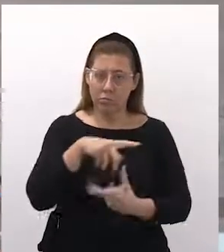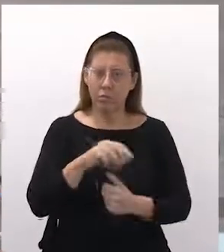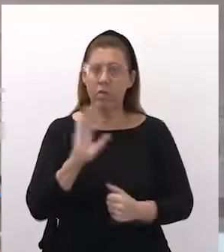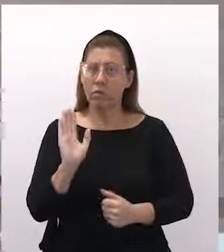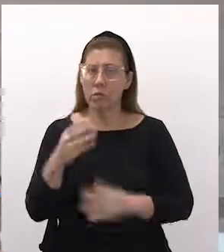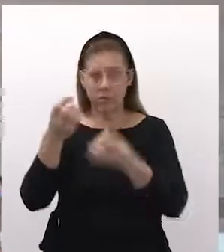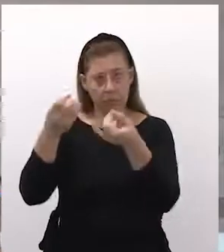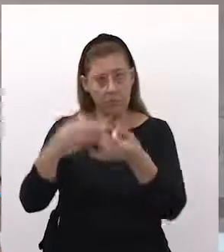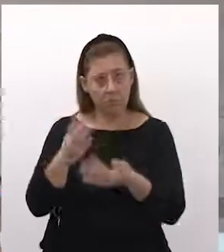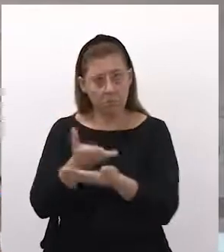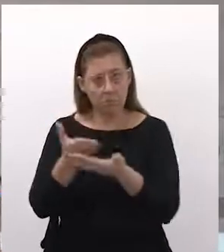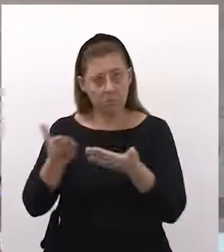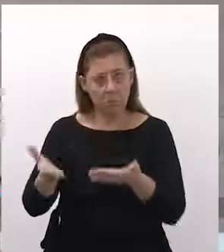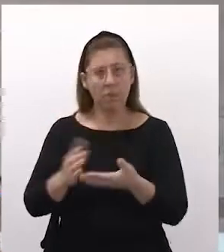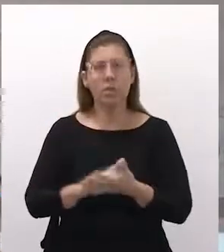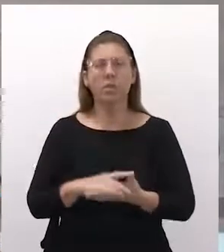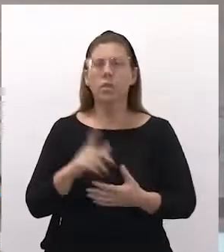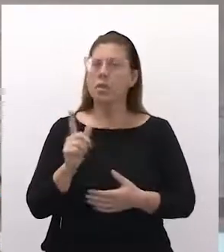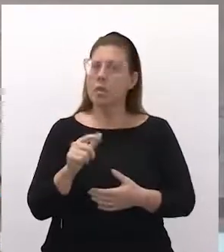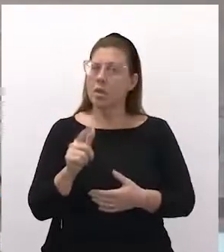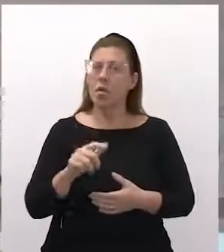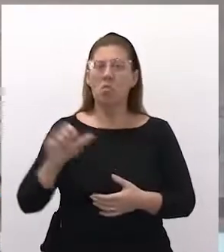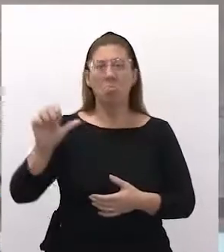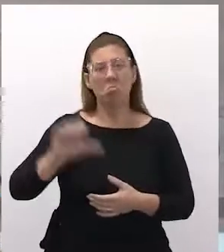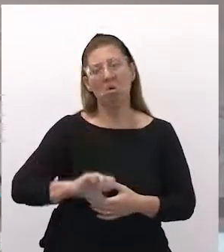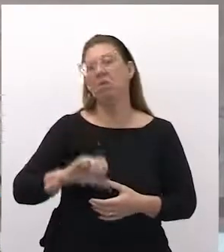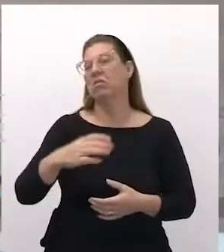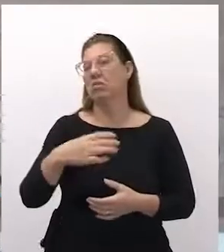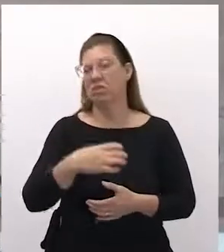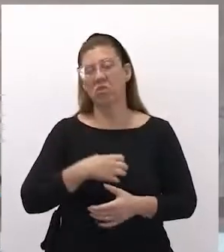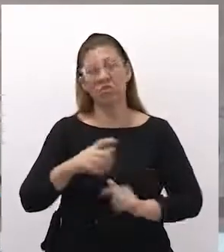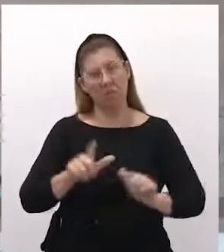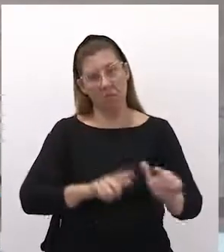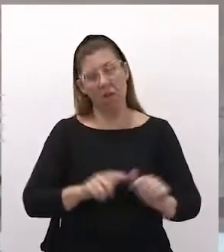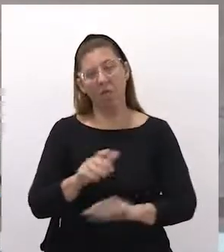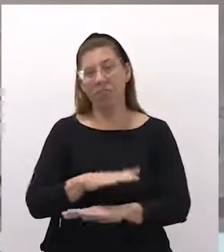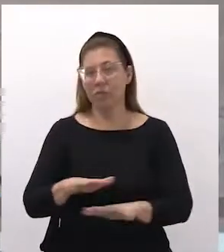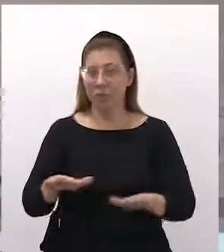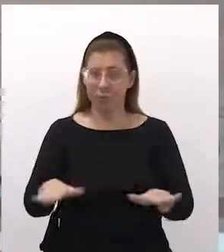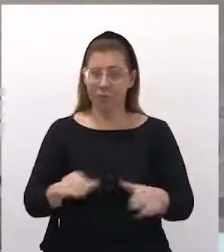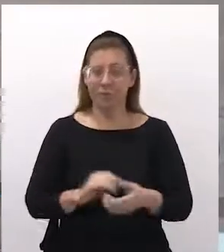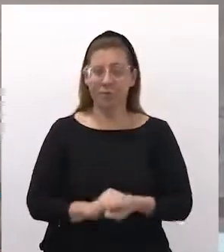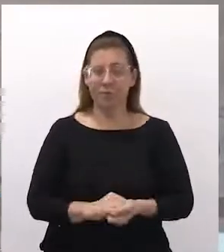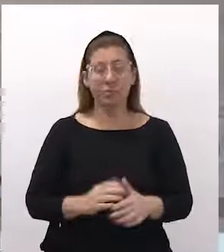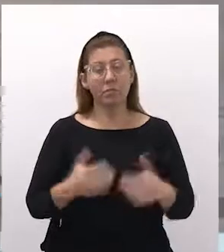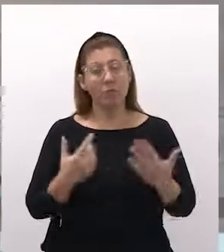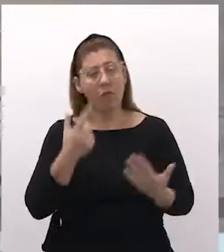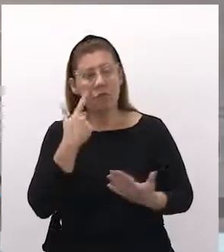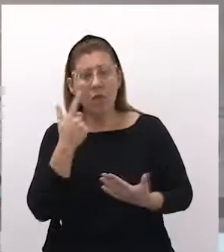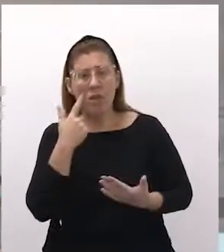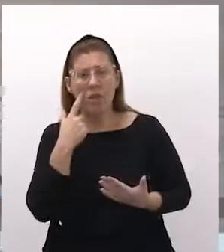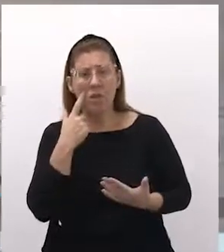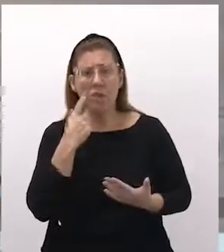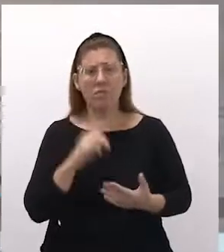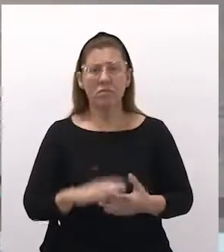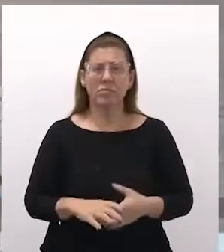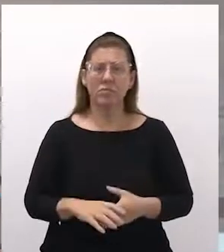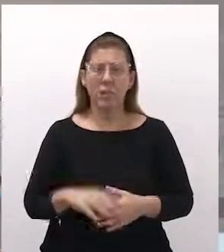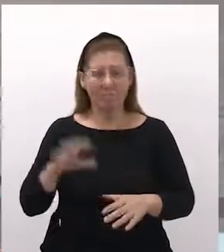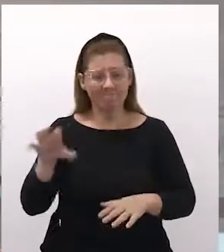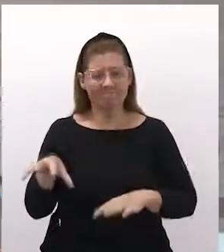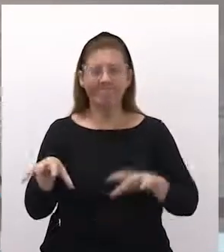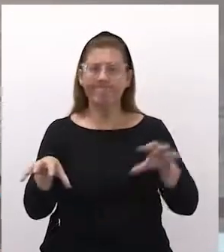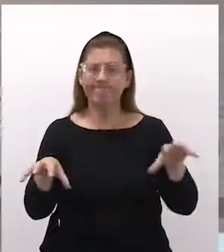que diz que é uma das piores formas de trabalho infantil, o tráfico. Então, vejam que a gente tem